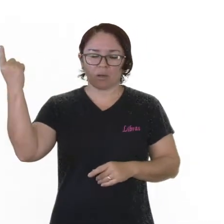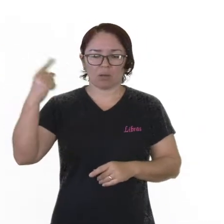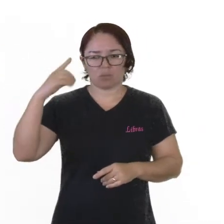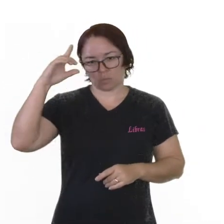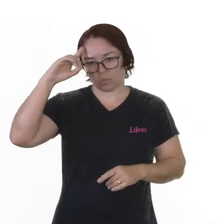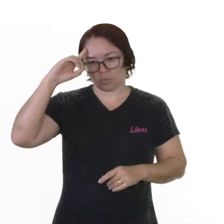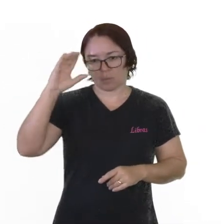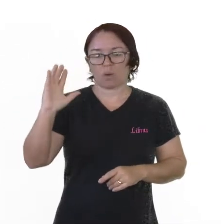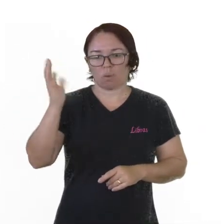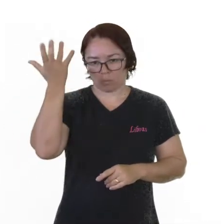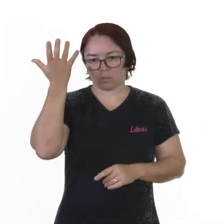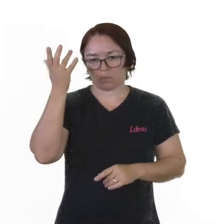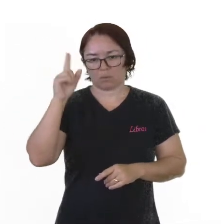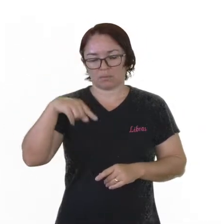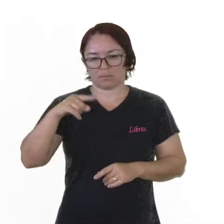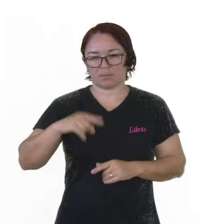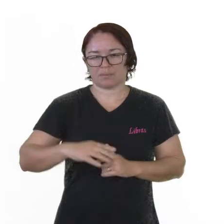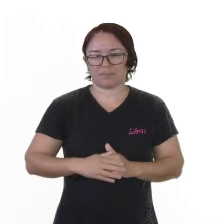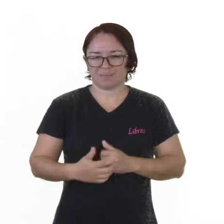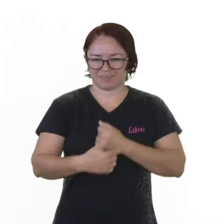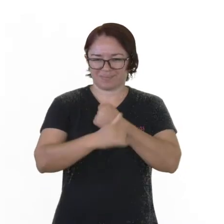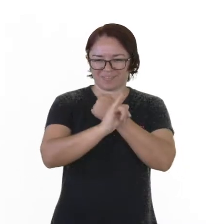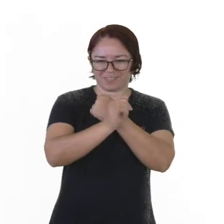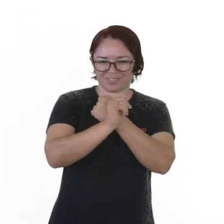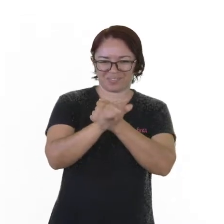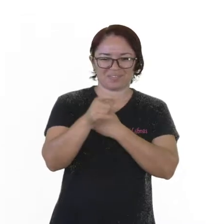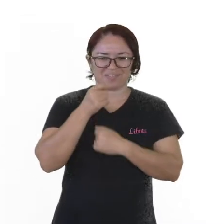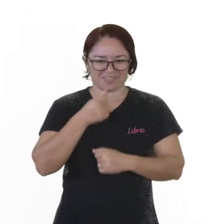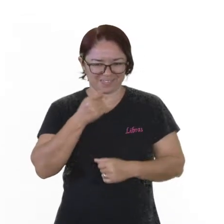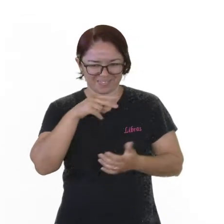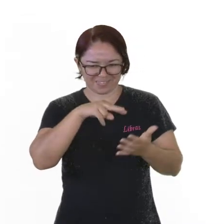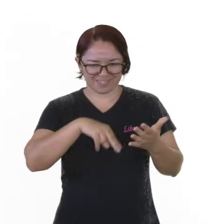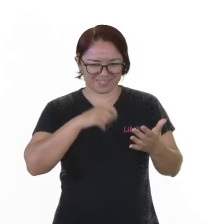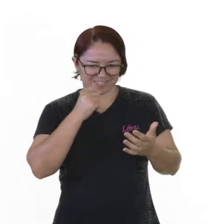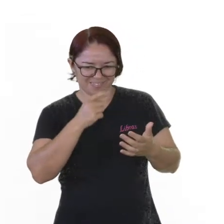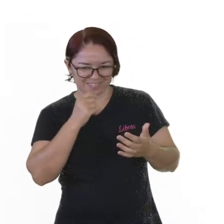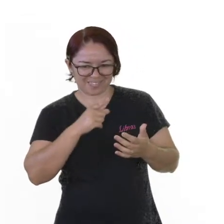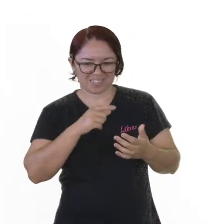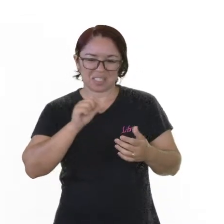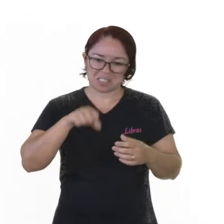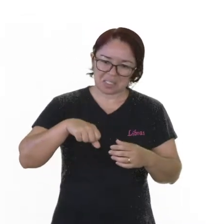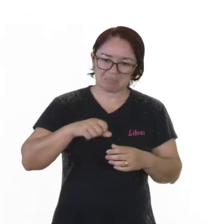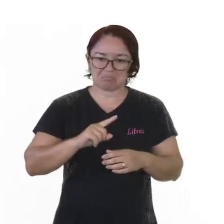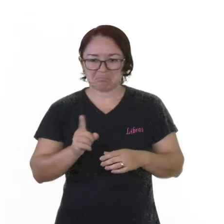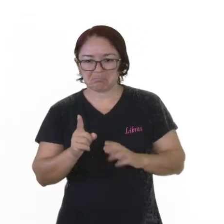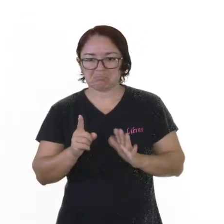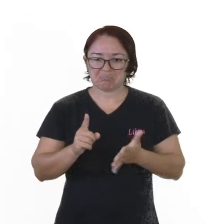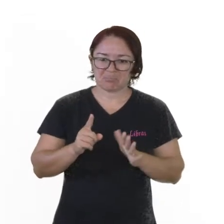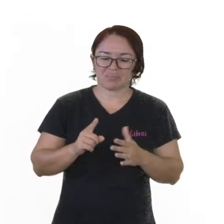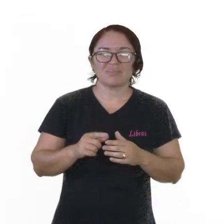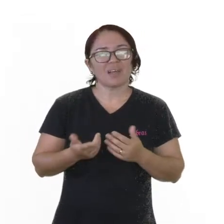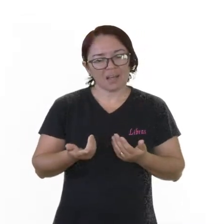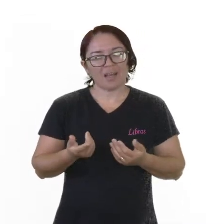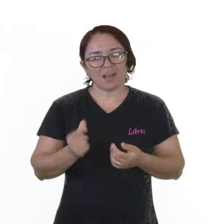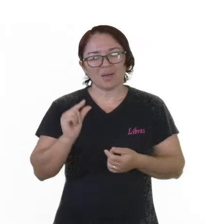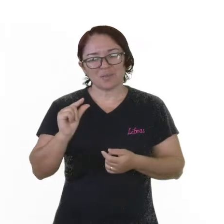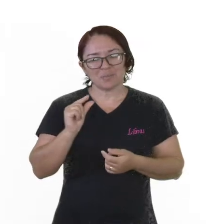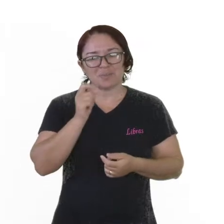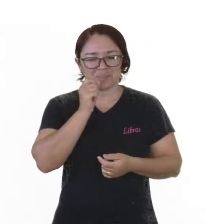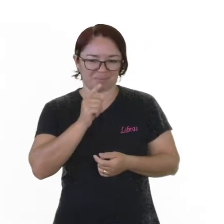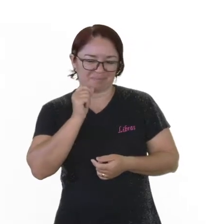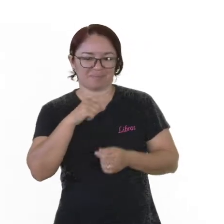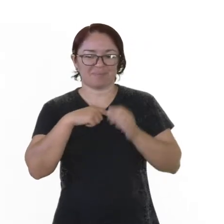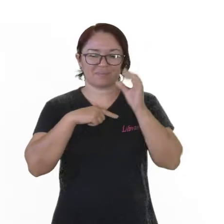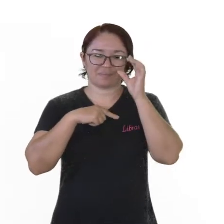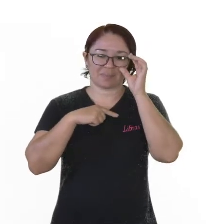verdade? Você achou a crônica engraçada? Sim, não, mais ou menos? É um pouco engraçada, né? Ele tem um pouco de